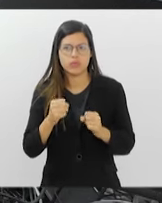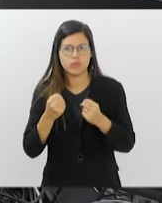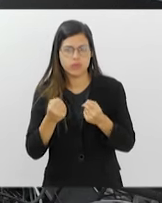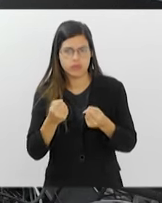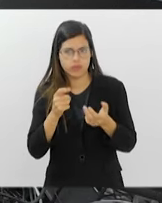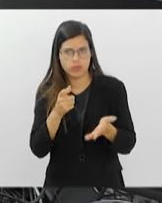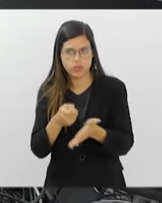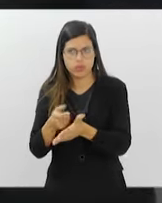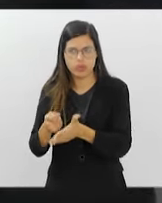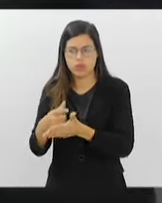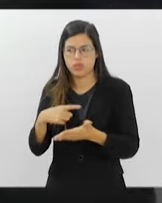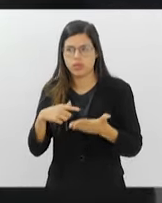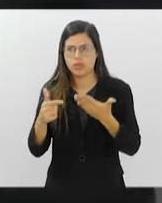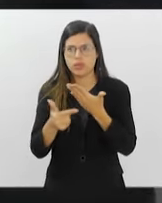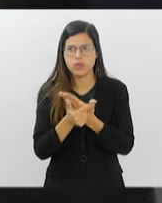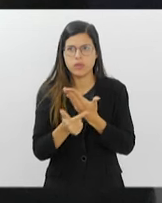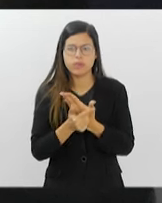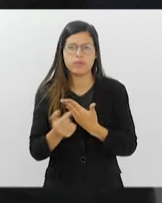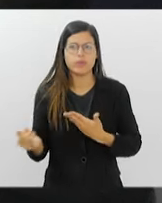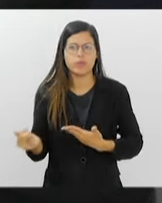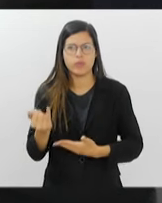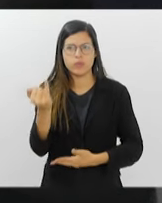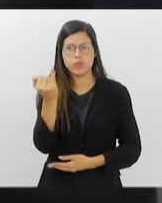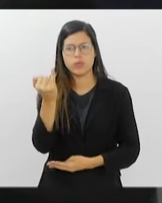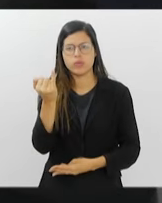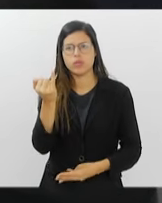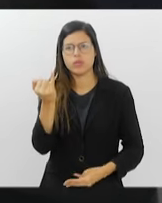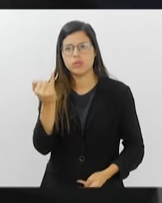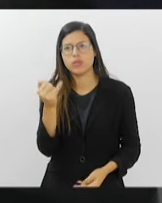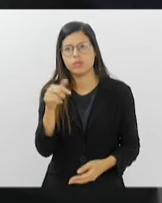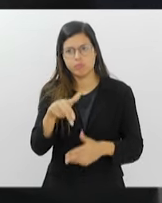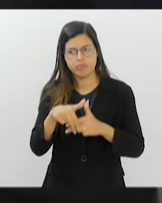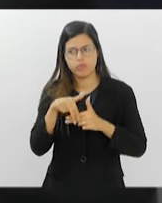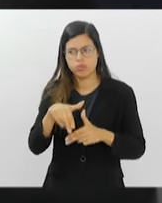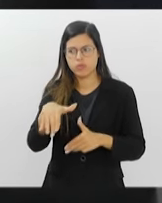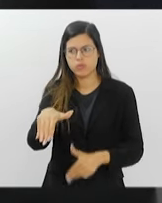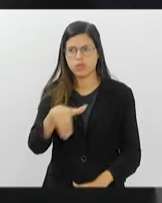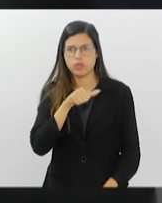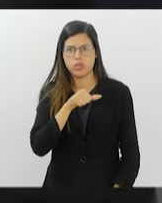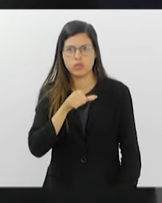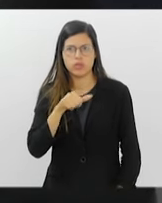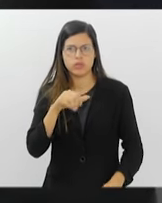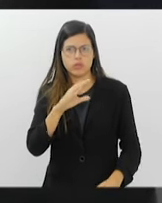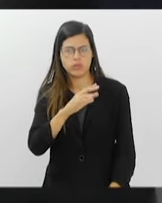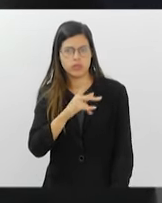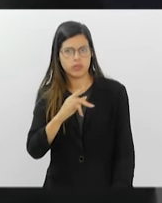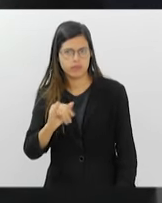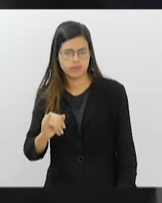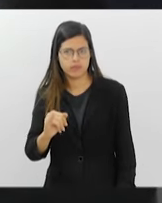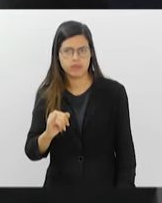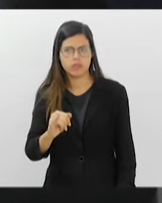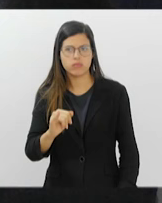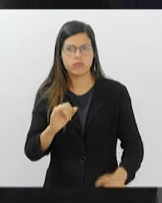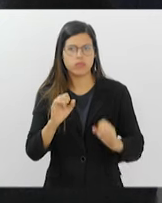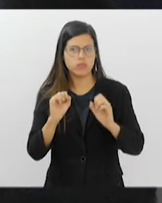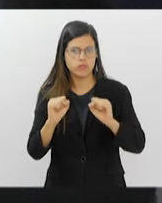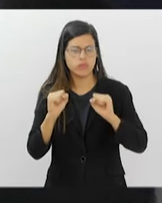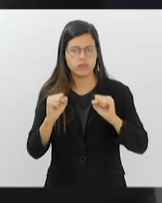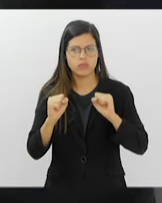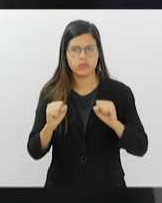papel muito importante nisso né no atou o senhor foi convocado para essa CPI para que o Senhor possa